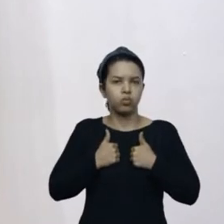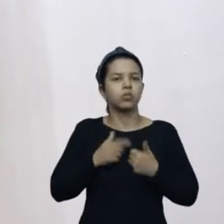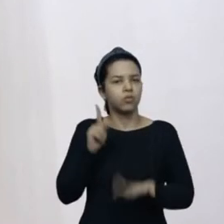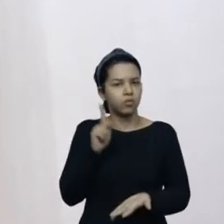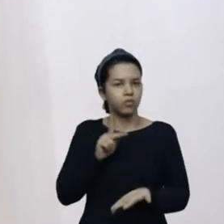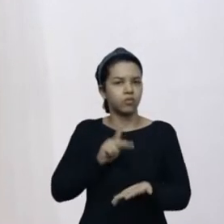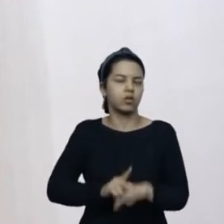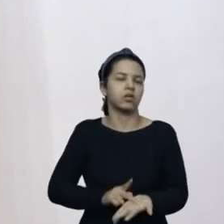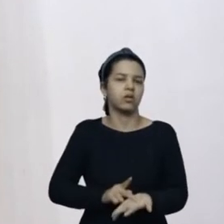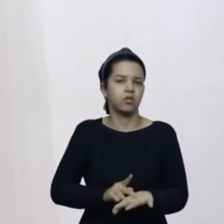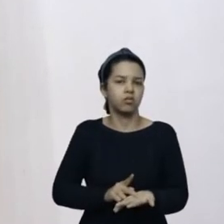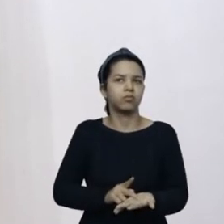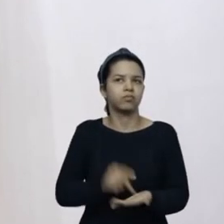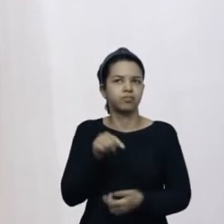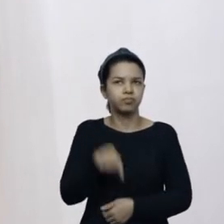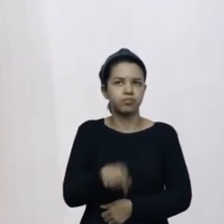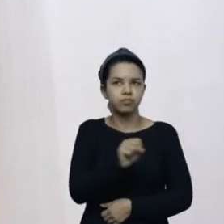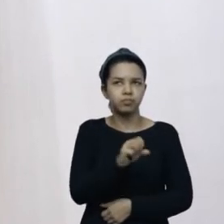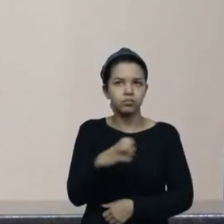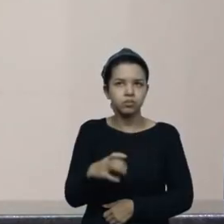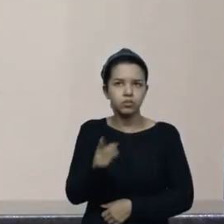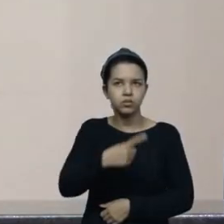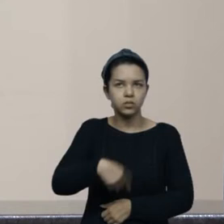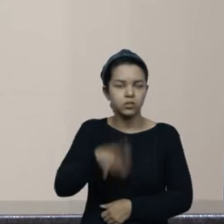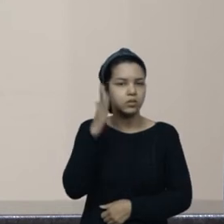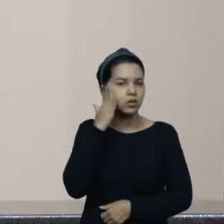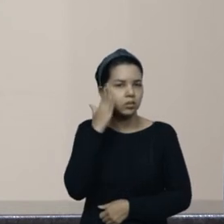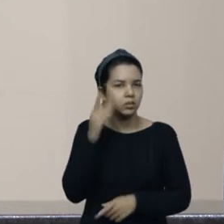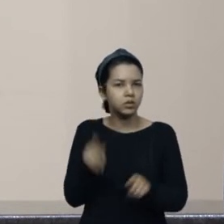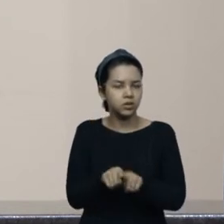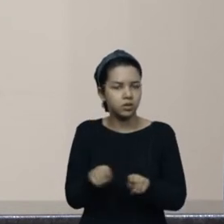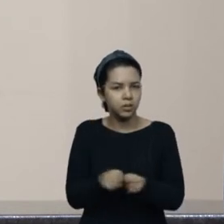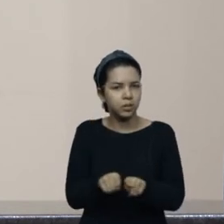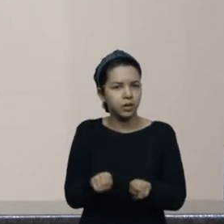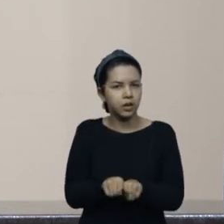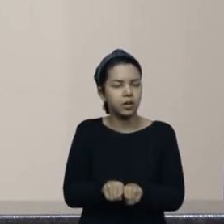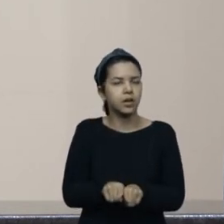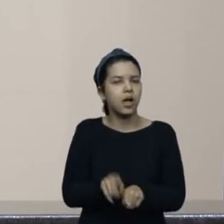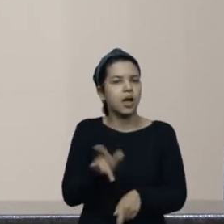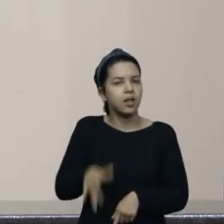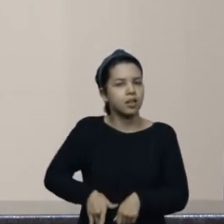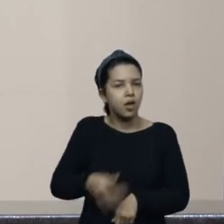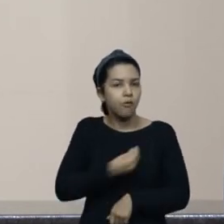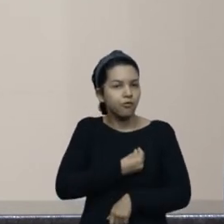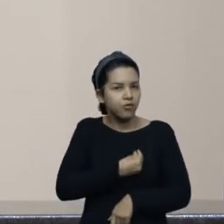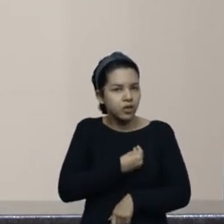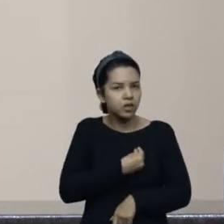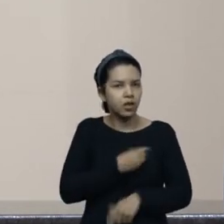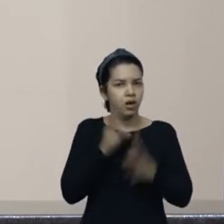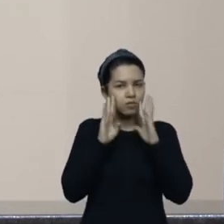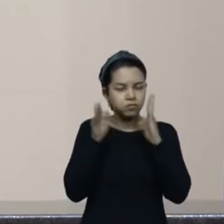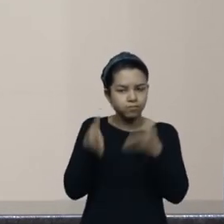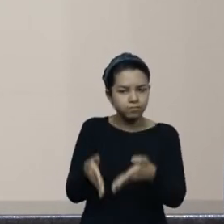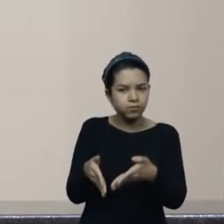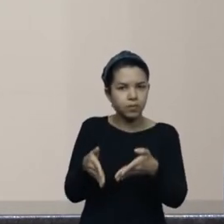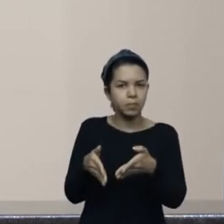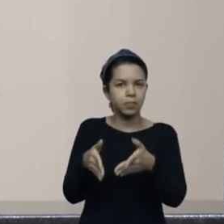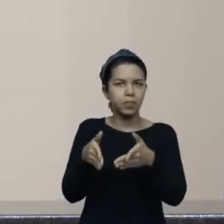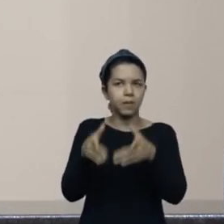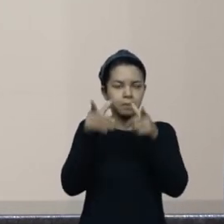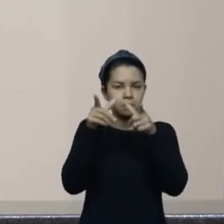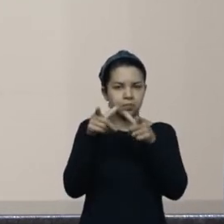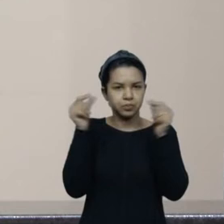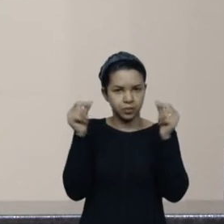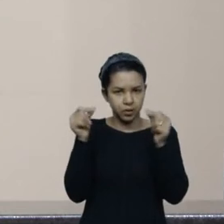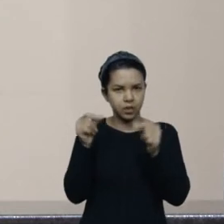maiúsculas. E ao sabermos também que a Renal Vida não se dedica só, à enfermeira Ellen, ao tratamento renal,